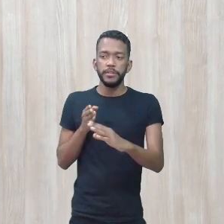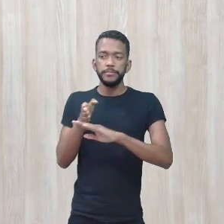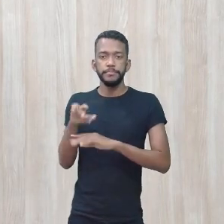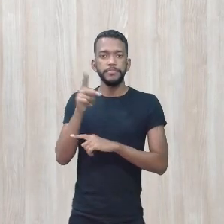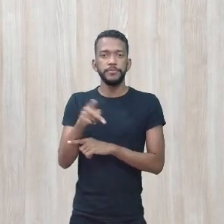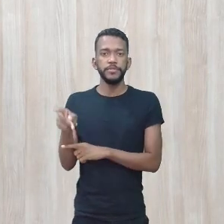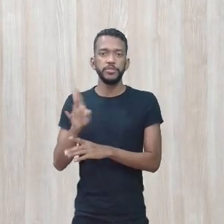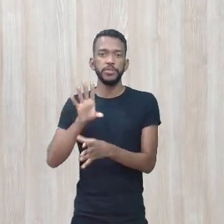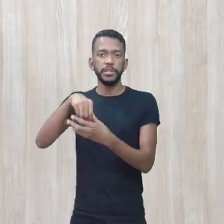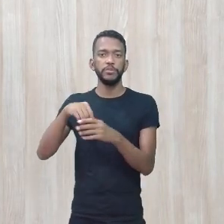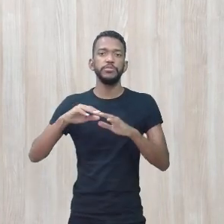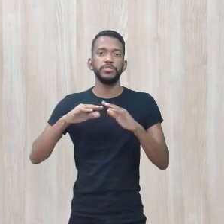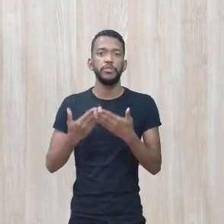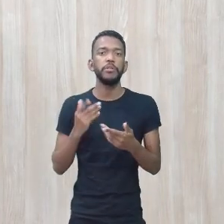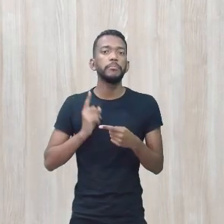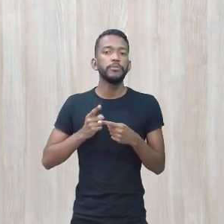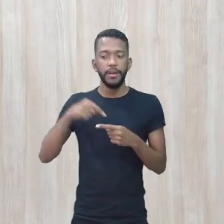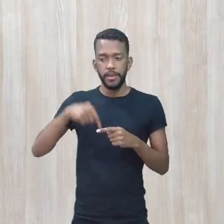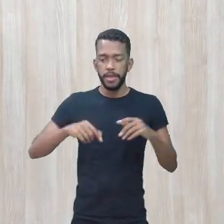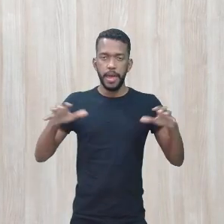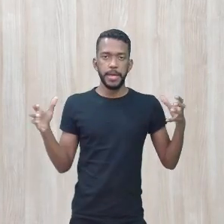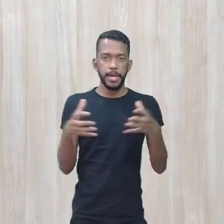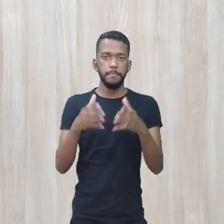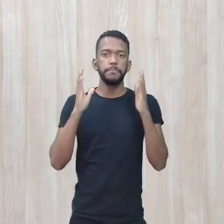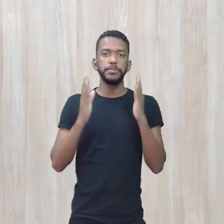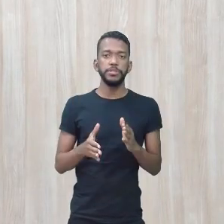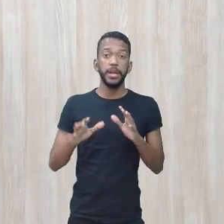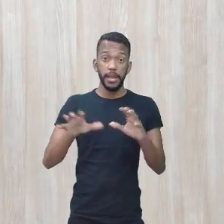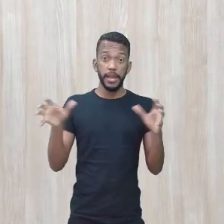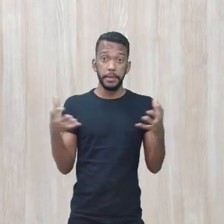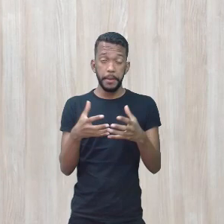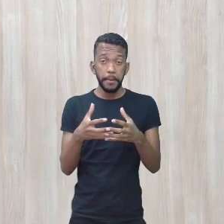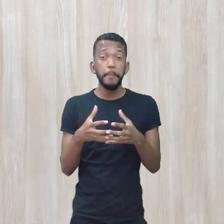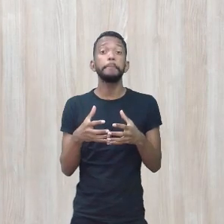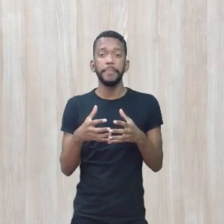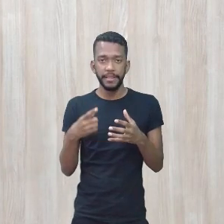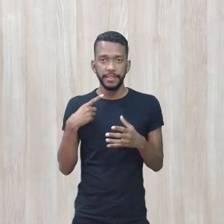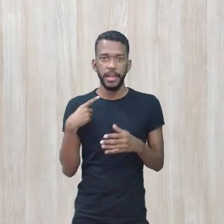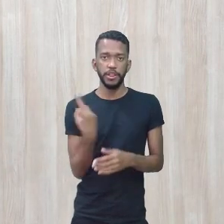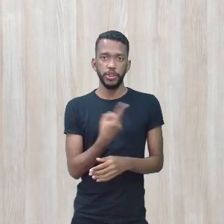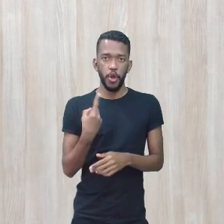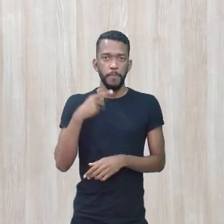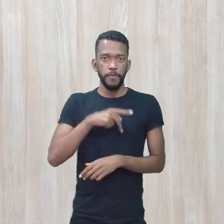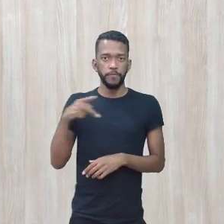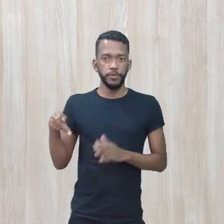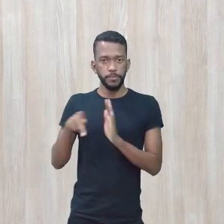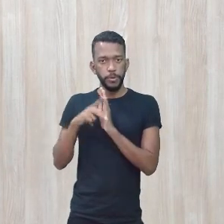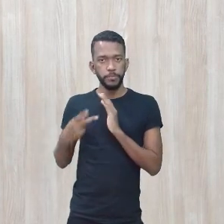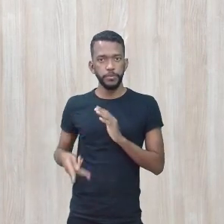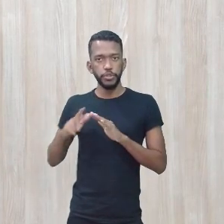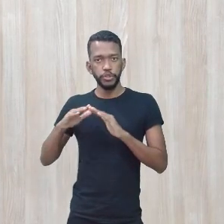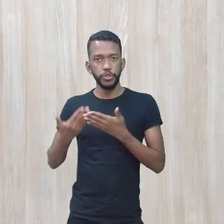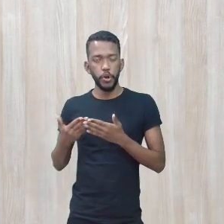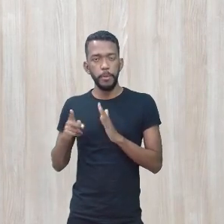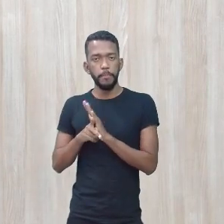lá na escola, né? Porque aqui a gente é uma equipe, e aí essa equipe, tem nós aqui, os professores da